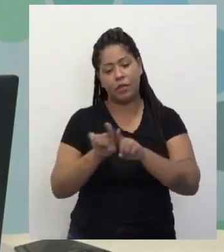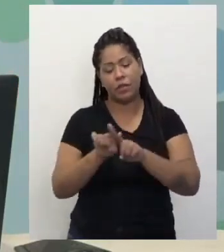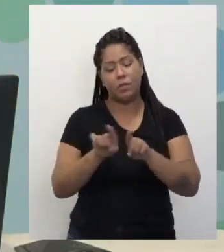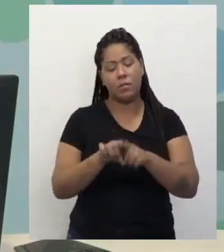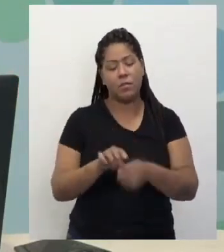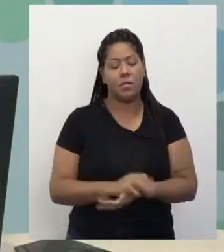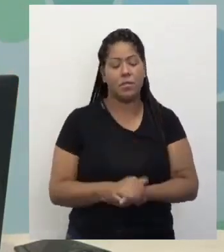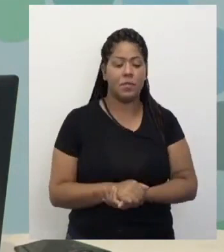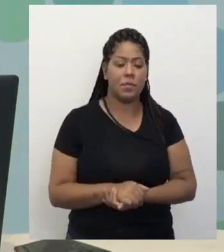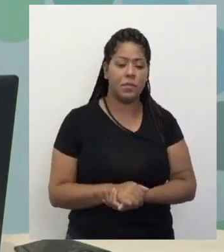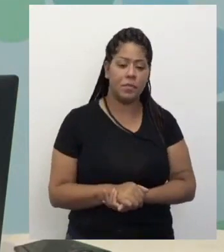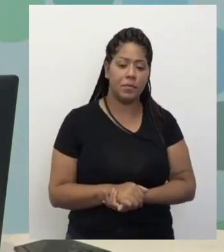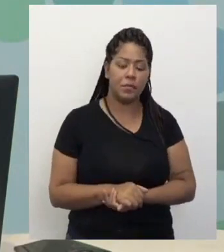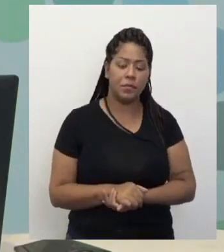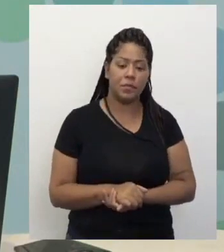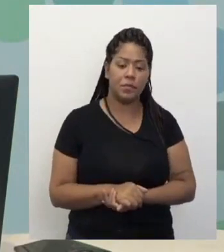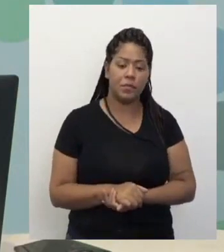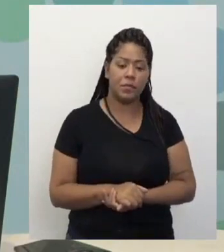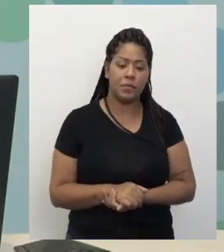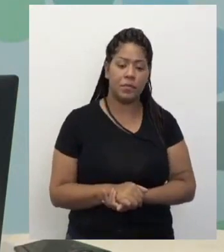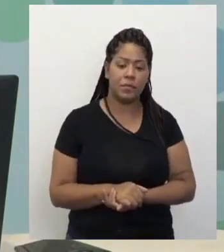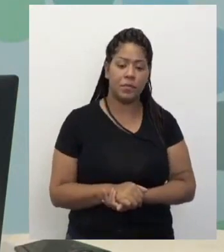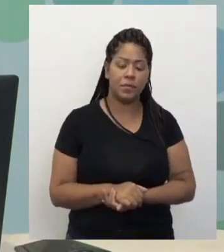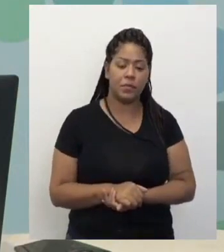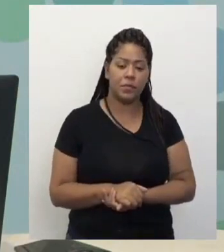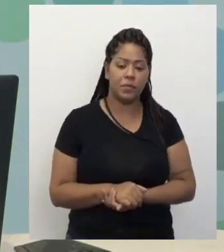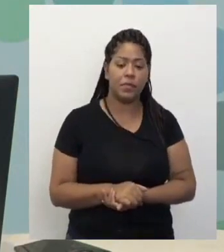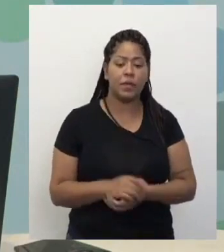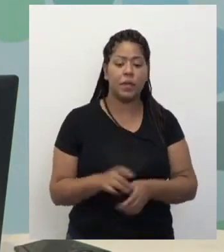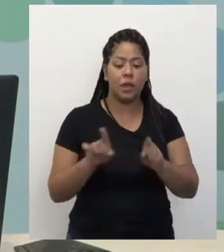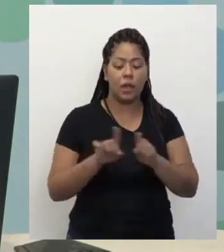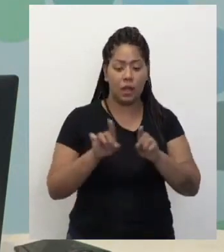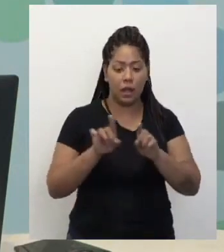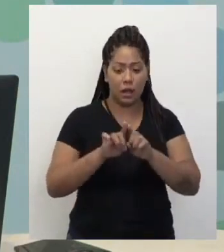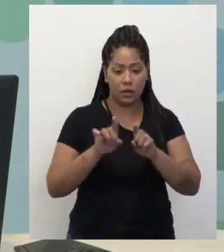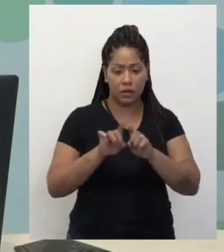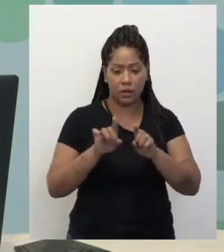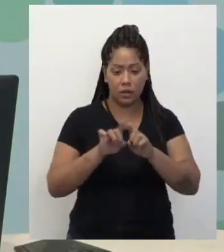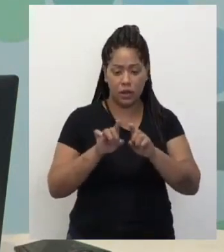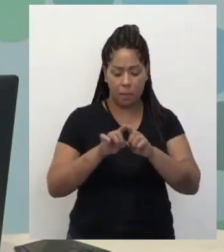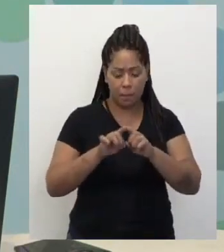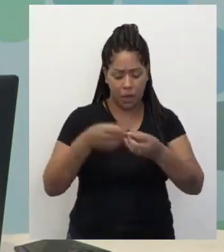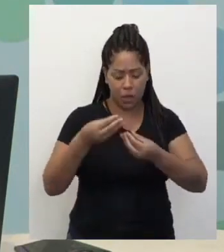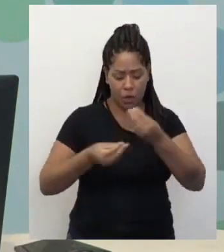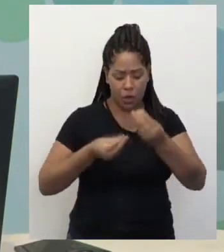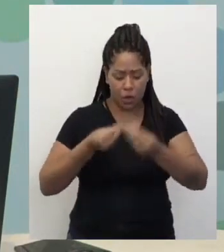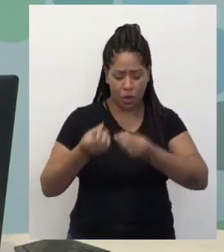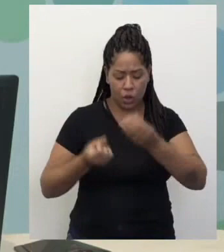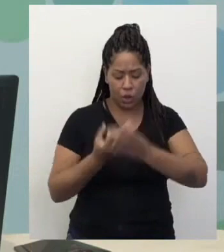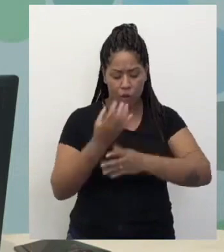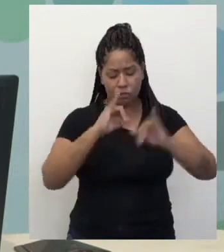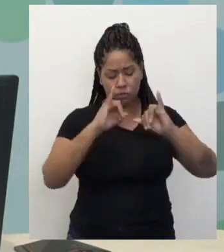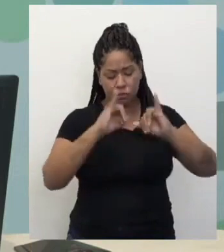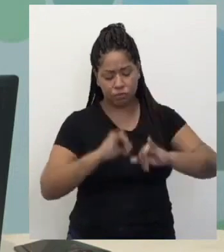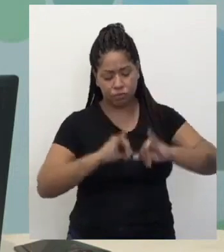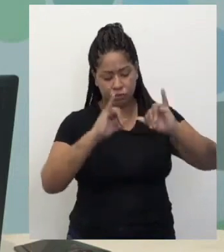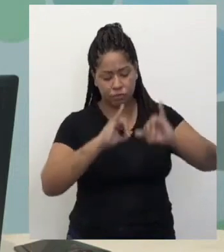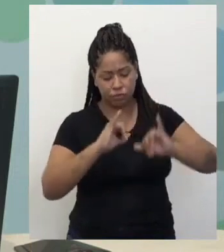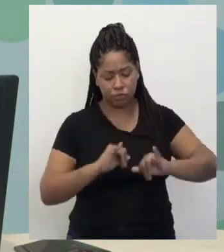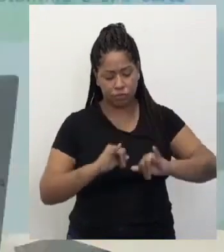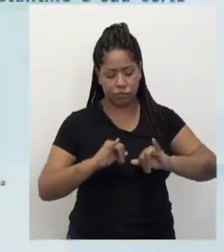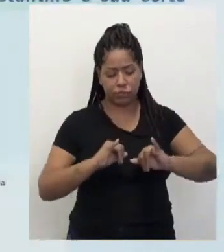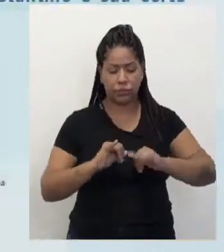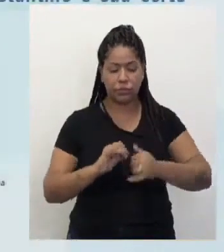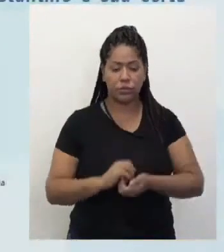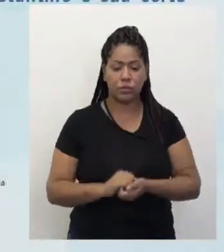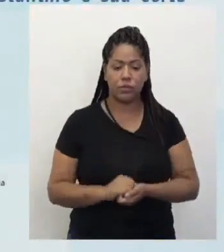também o Império Bizantino se formando na Europa Oriental aí. A gente vai falar um pouquinho dos ícones bizantinos, dá uma